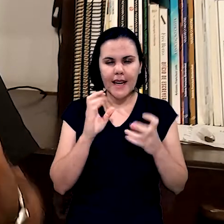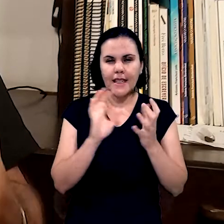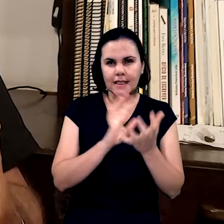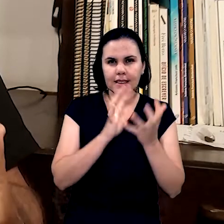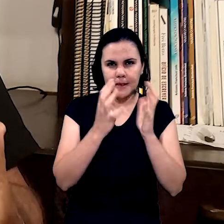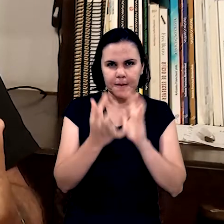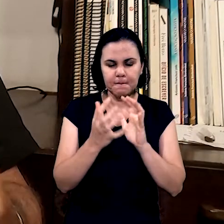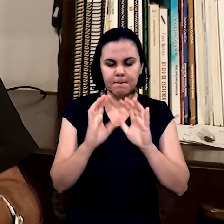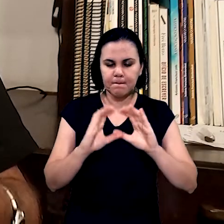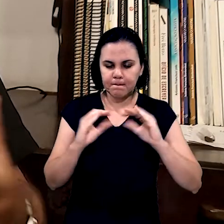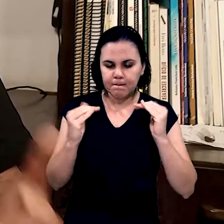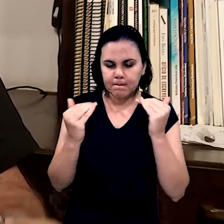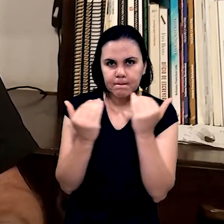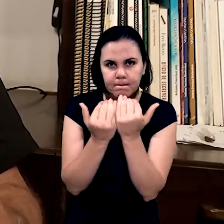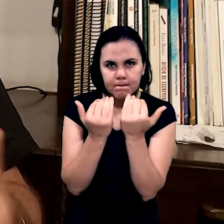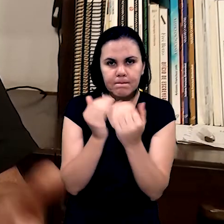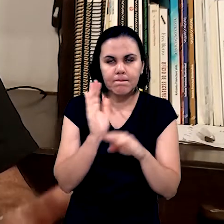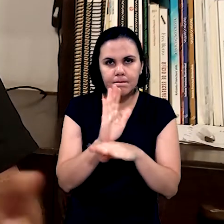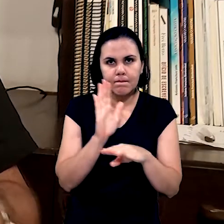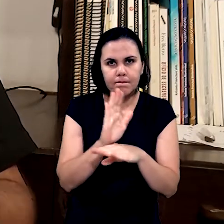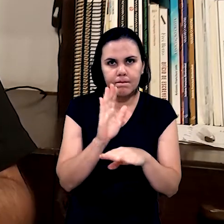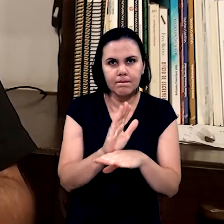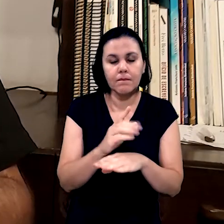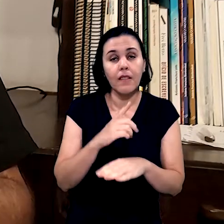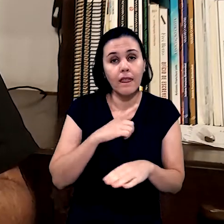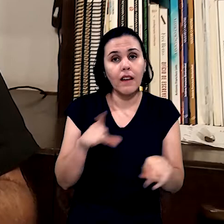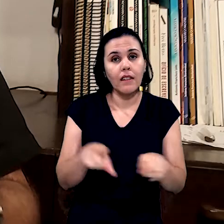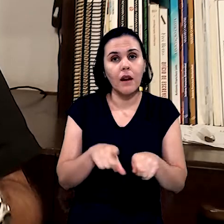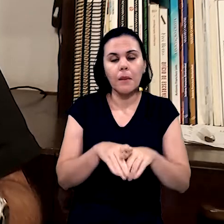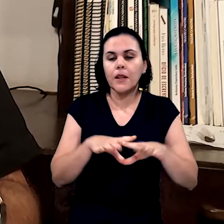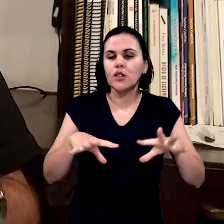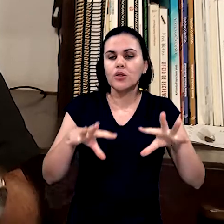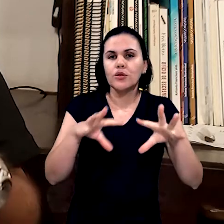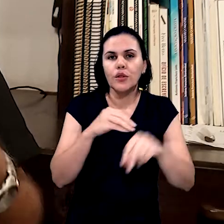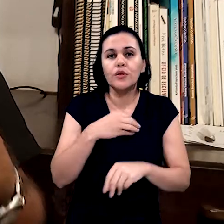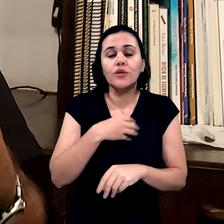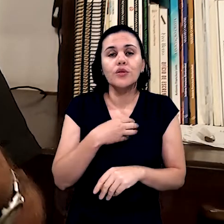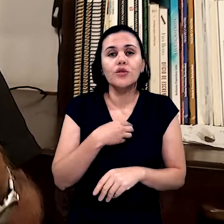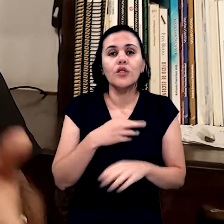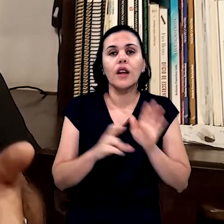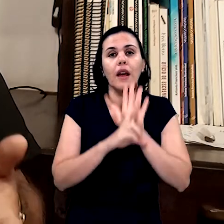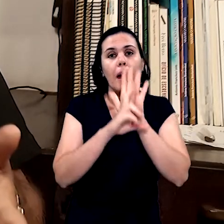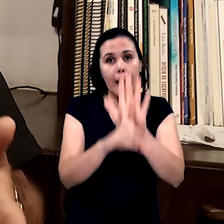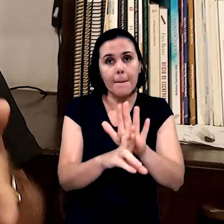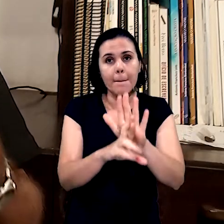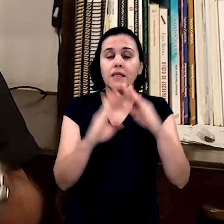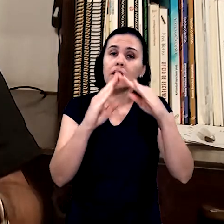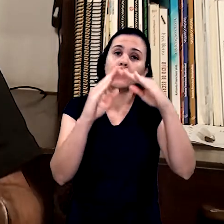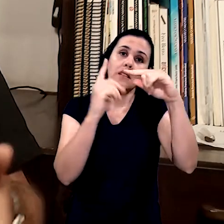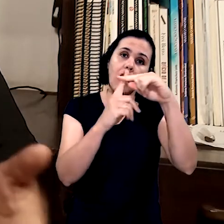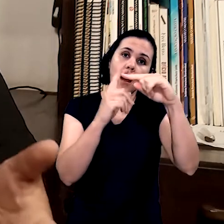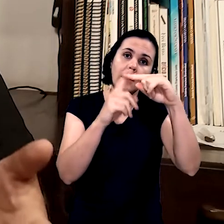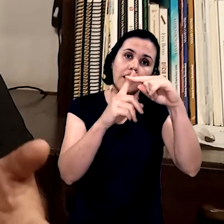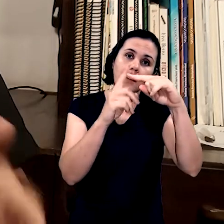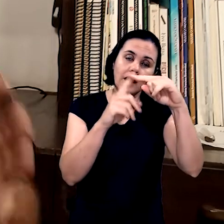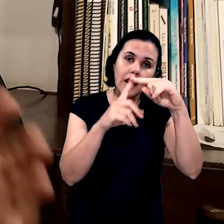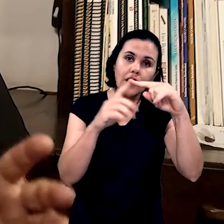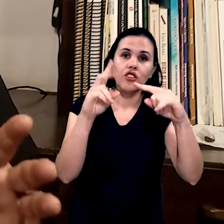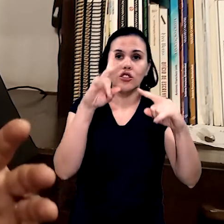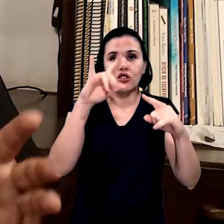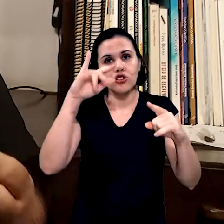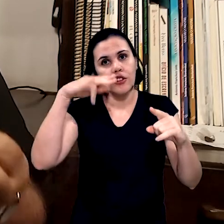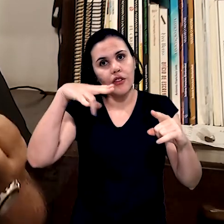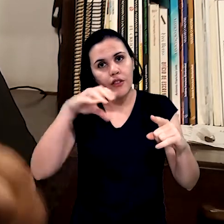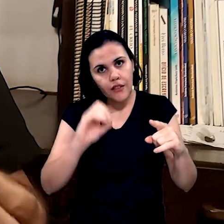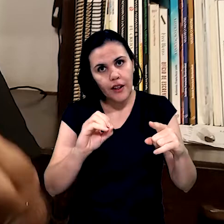não só esse aspecto da comunidade, da participação, tem também todo o lado do que representa o Divino Espírito Santo em